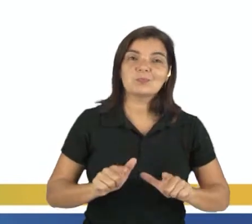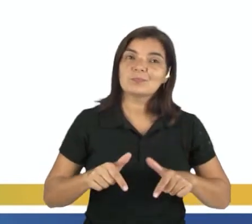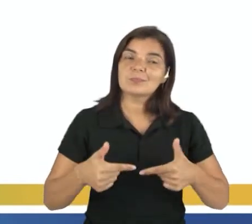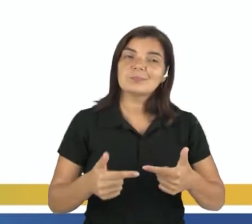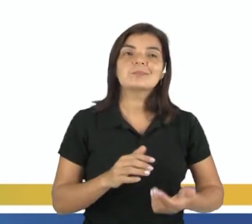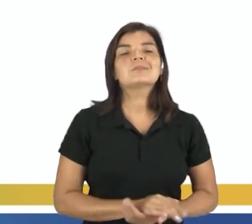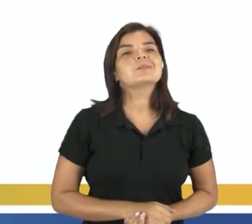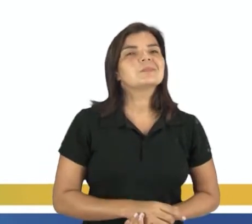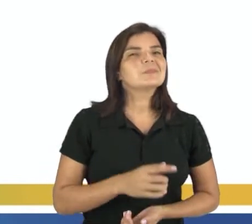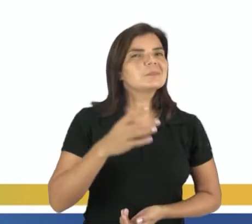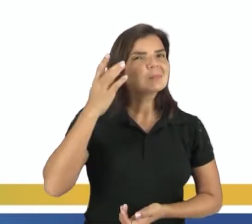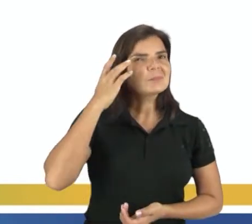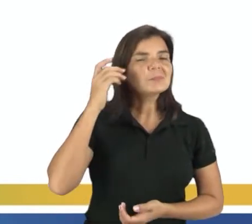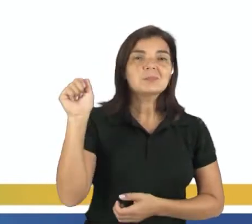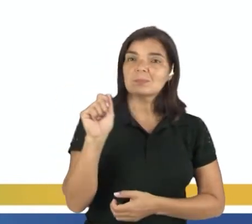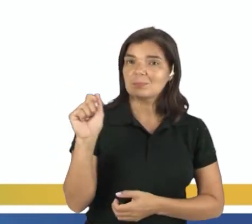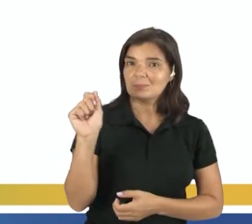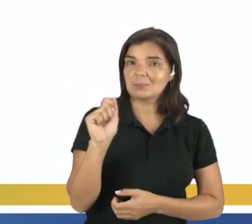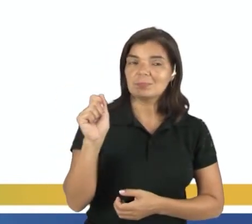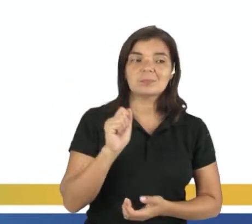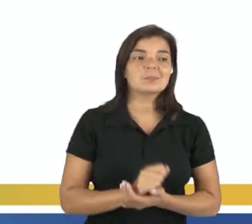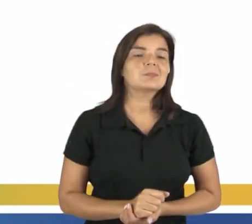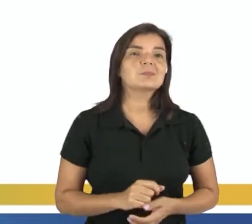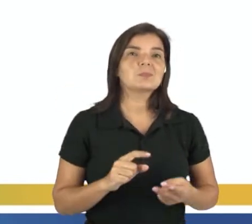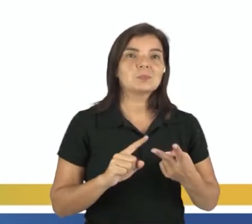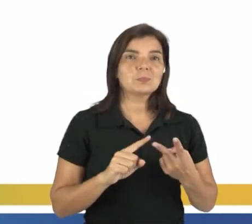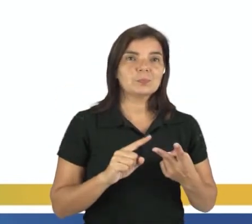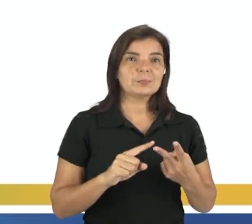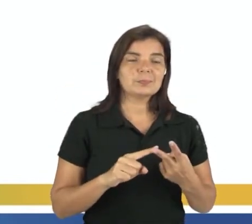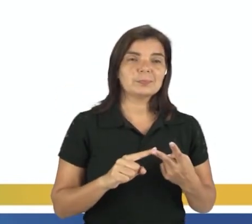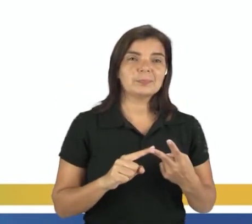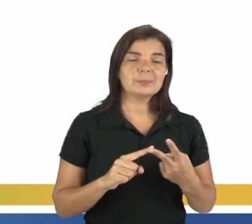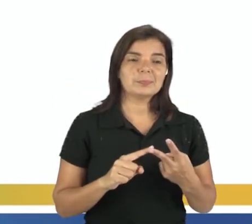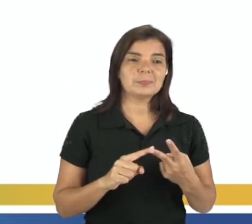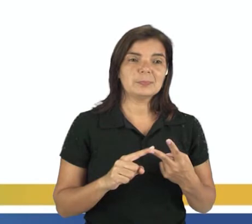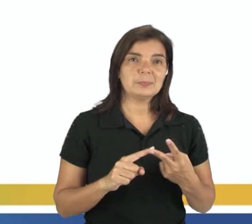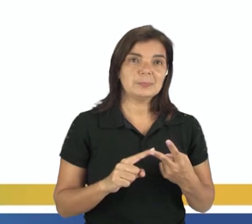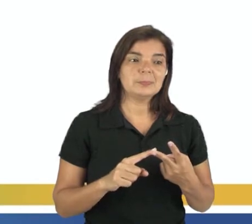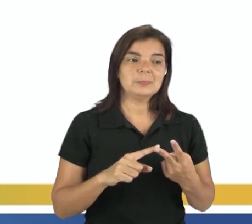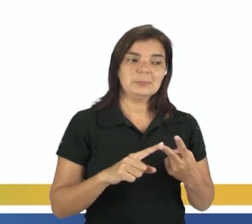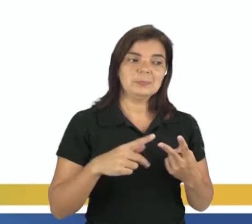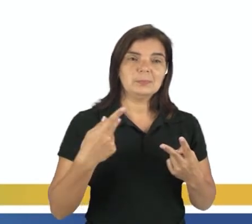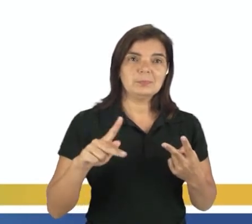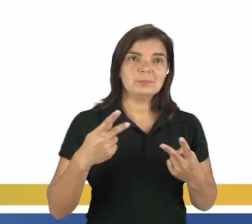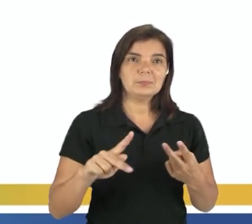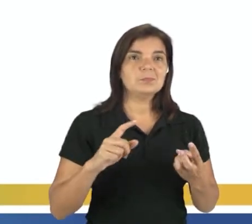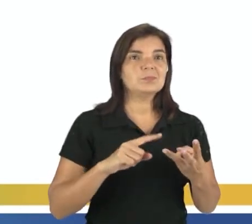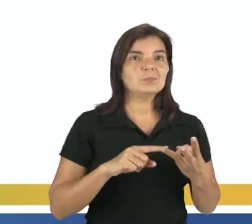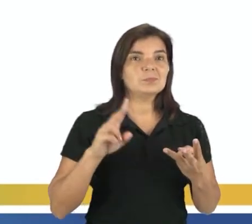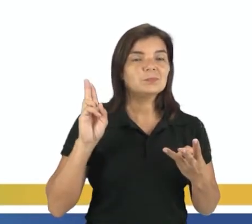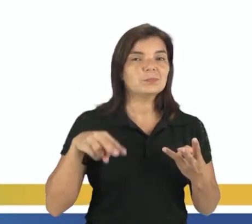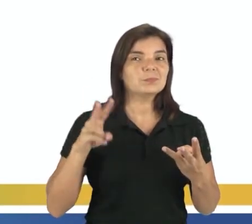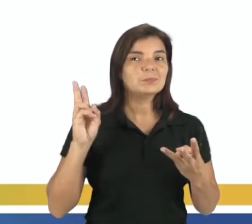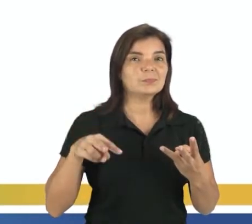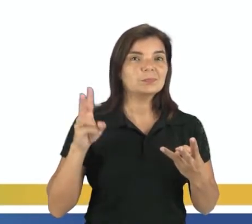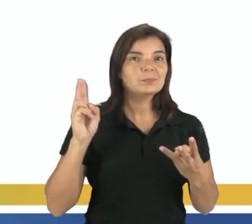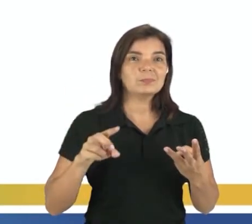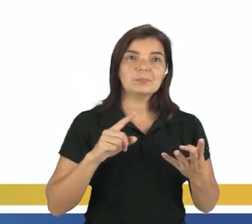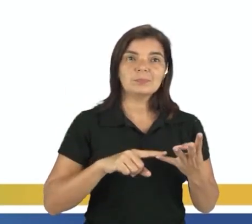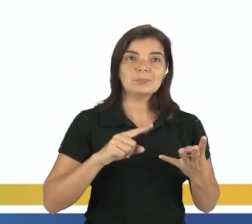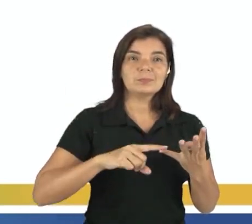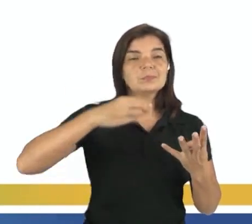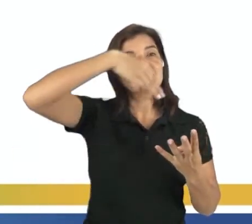isso? Seria na Argentina? Letra A. Letra B, Paraguai. Letra C, Venezuela.